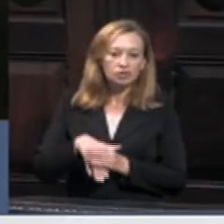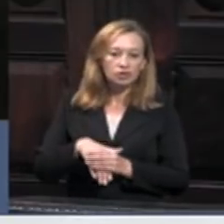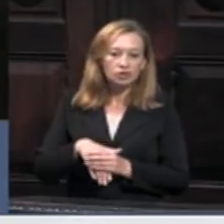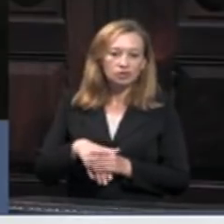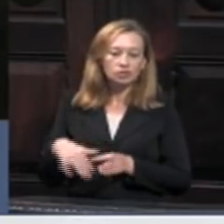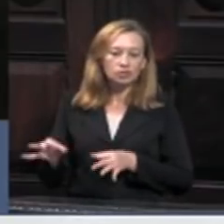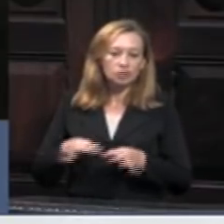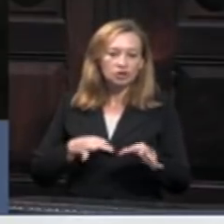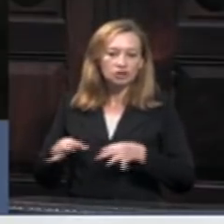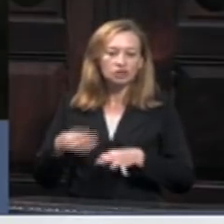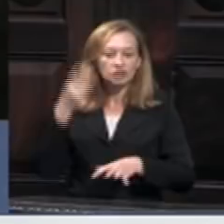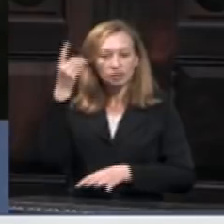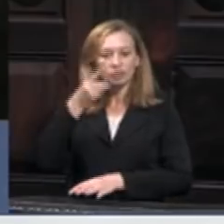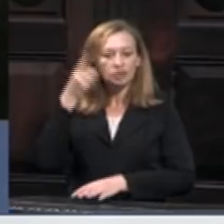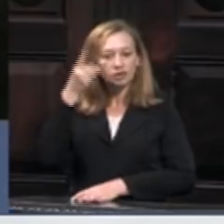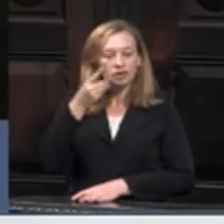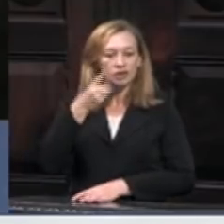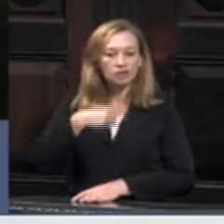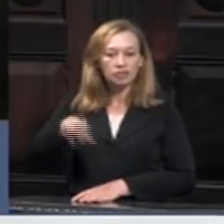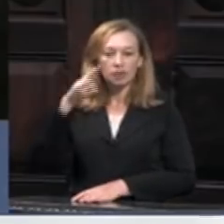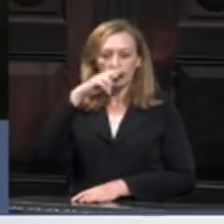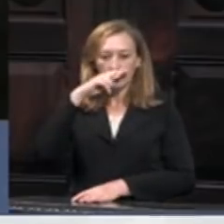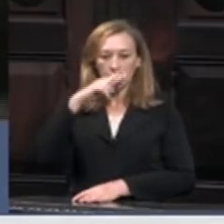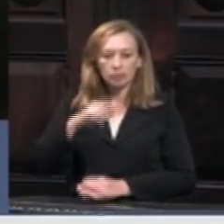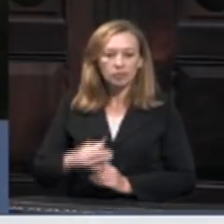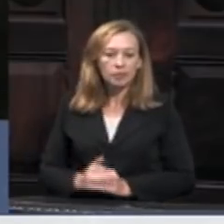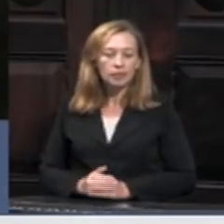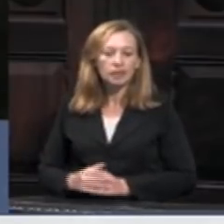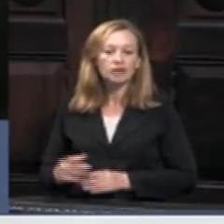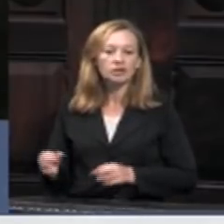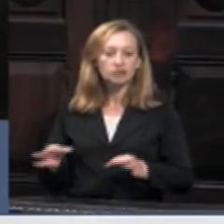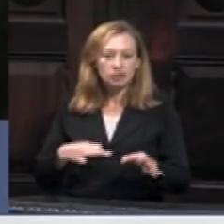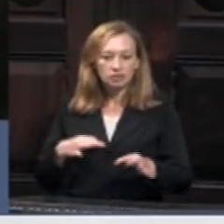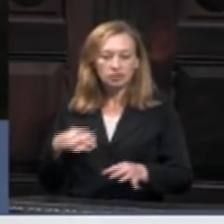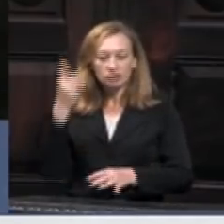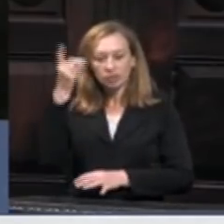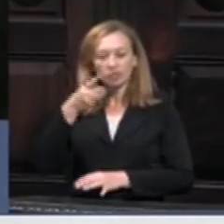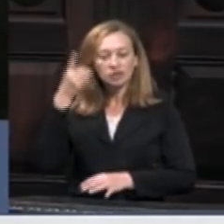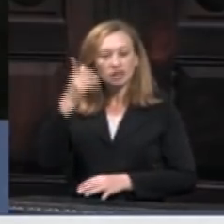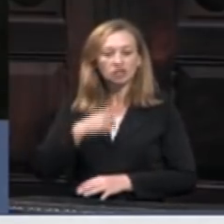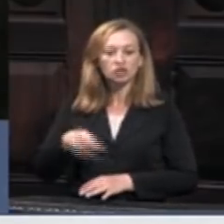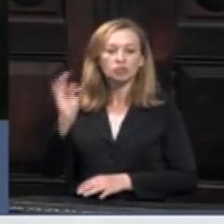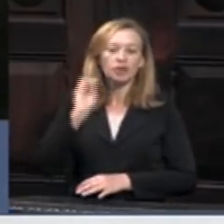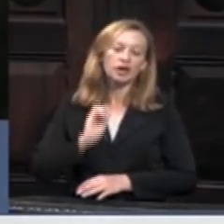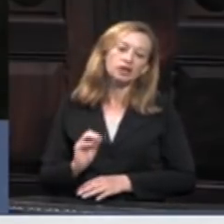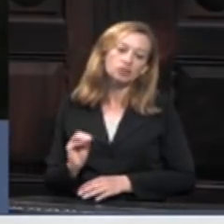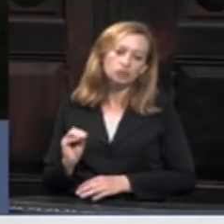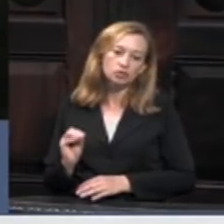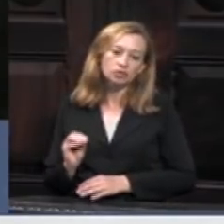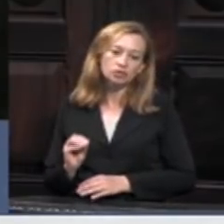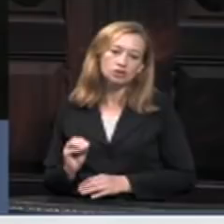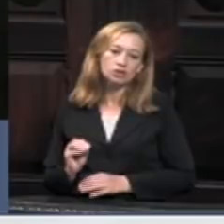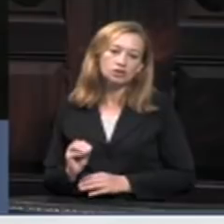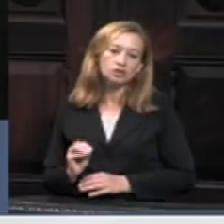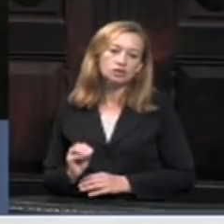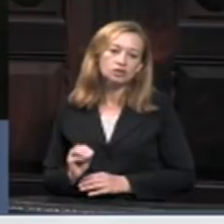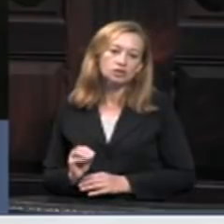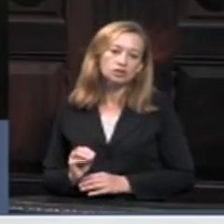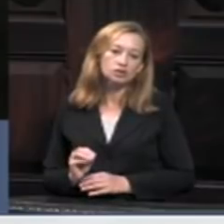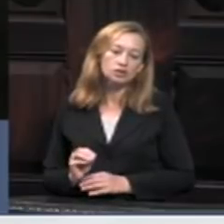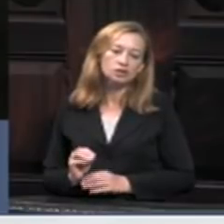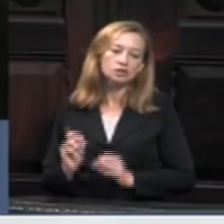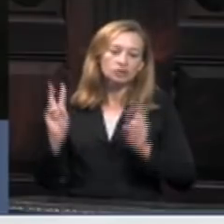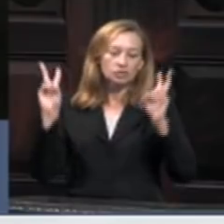projeto do deputado Paulo Ramos com o deputado Gilberto Palmares, que